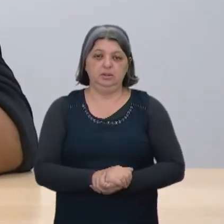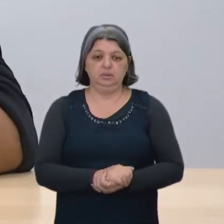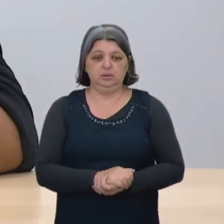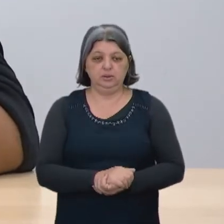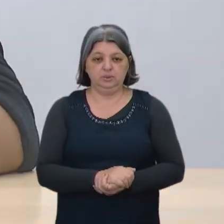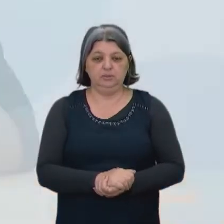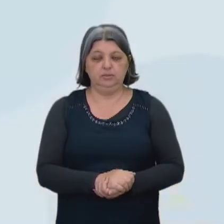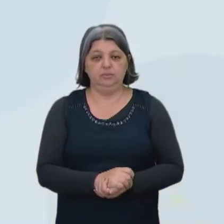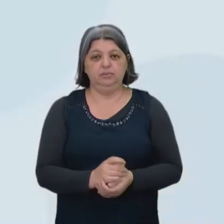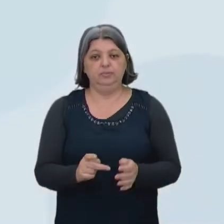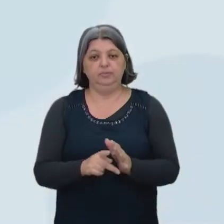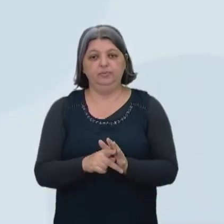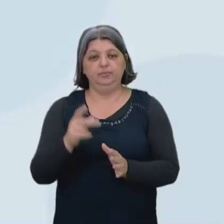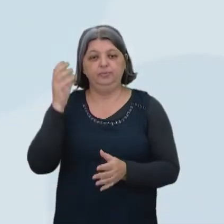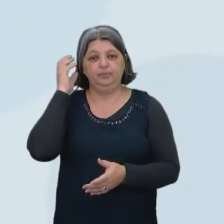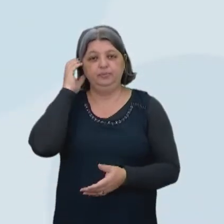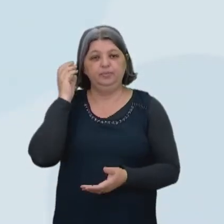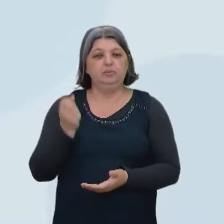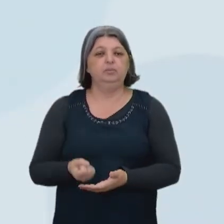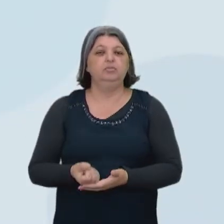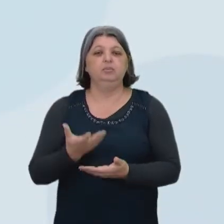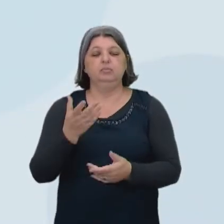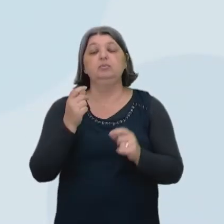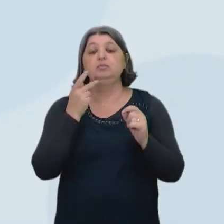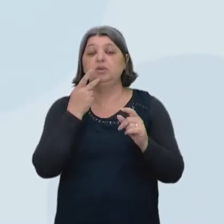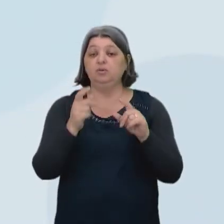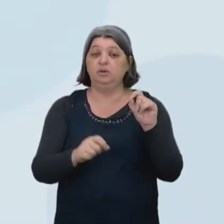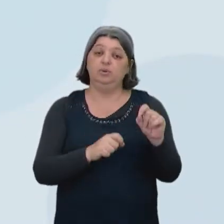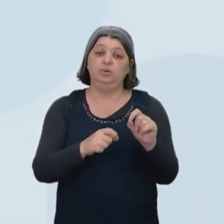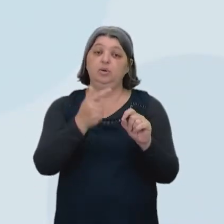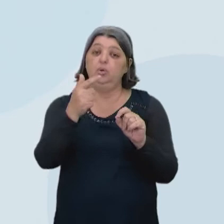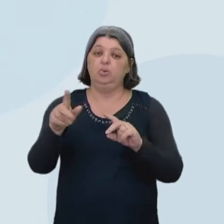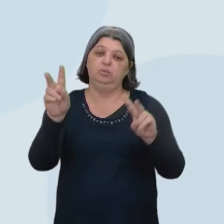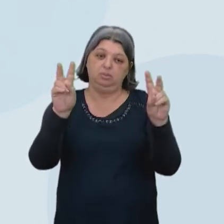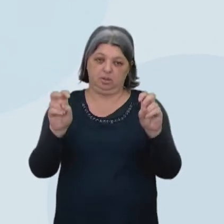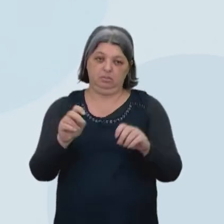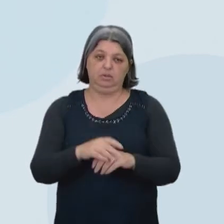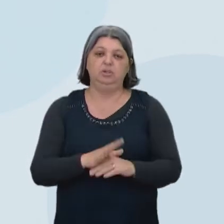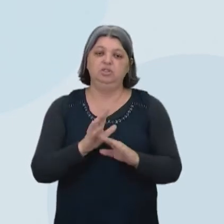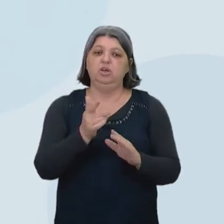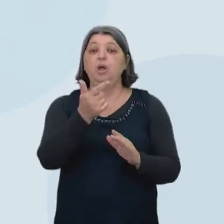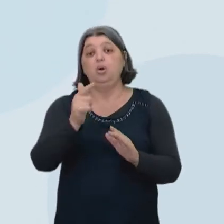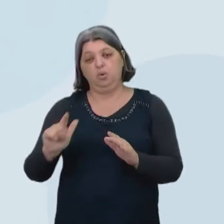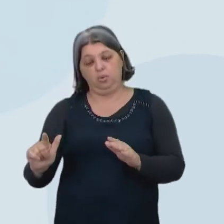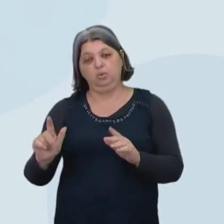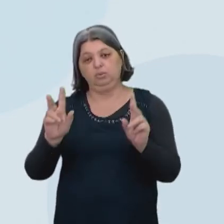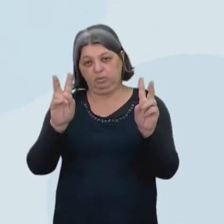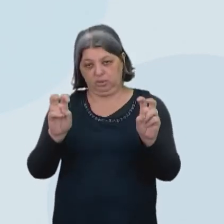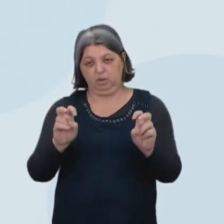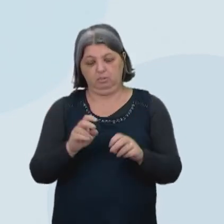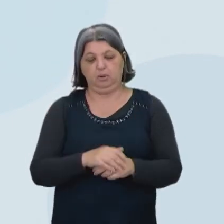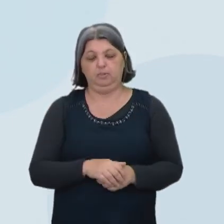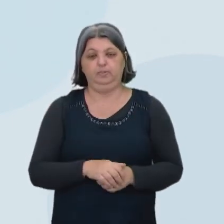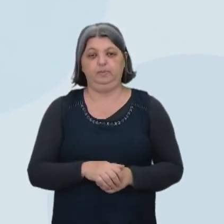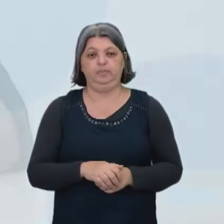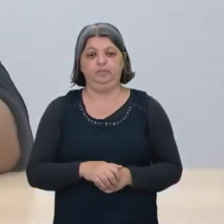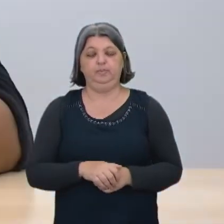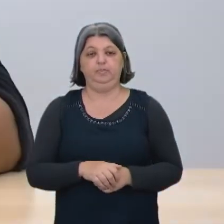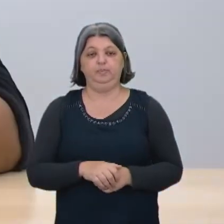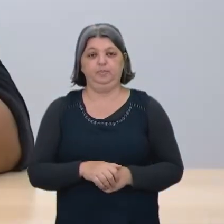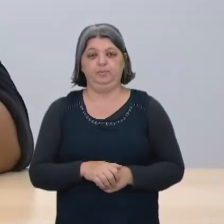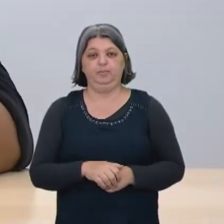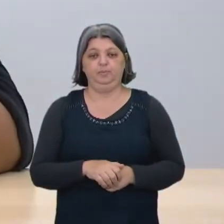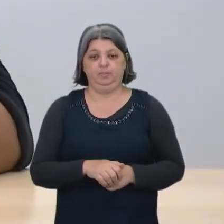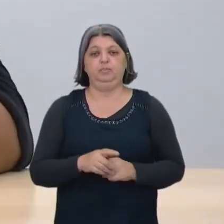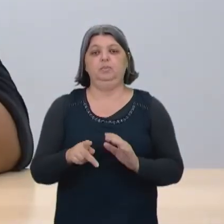para vocês é do Real or Not, e ele vai falar sobre um outro tema. Então aqui já é uma outra abordagem, nós temos um outro suporte, né? Estávamos no